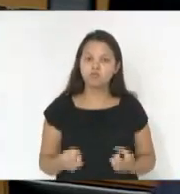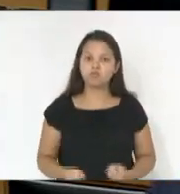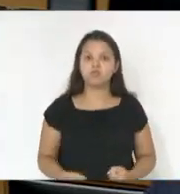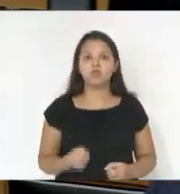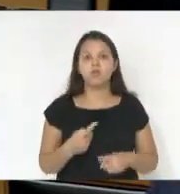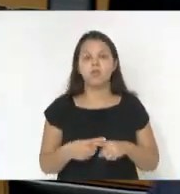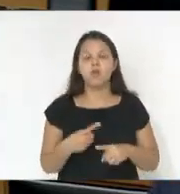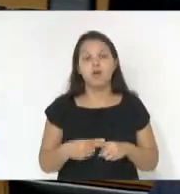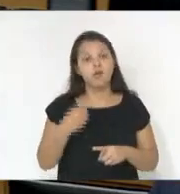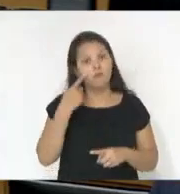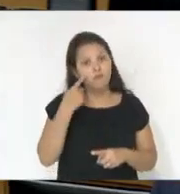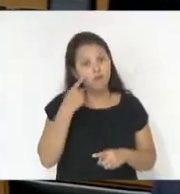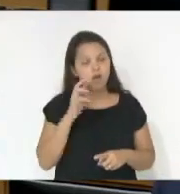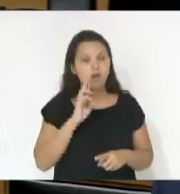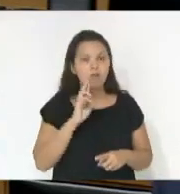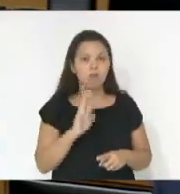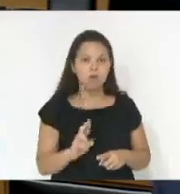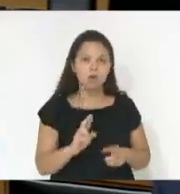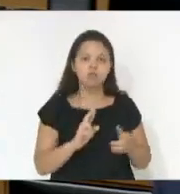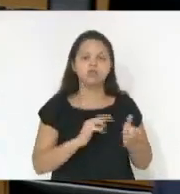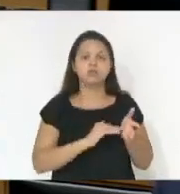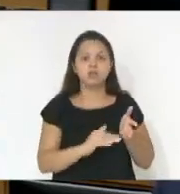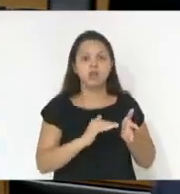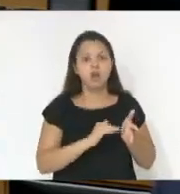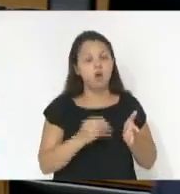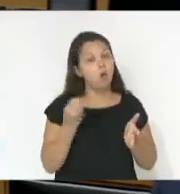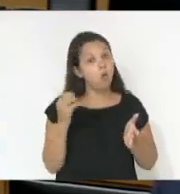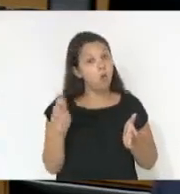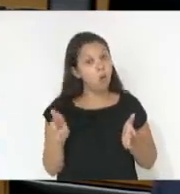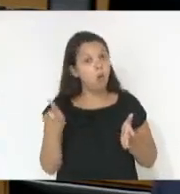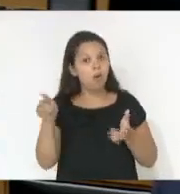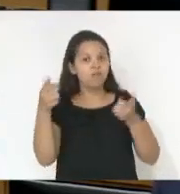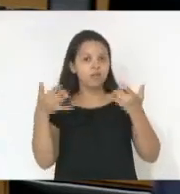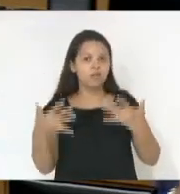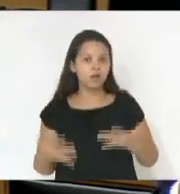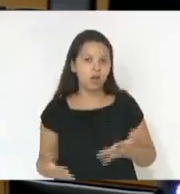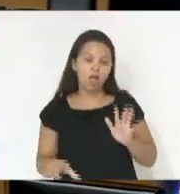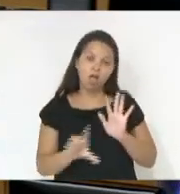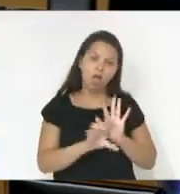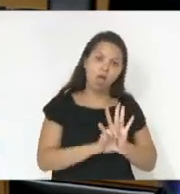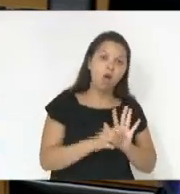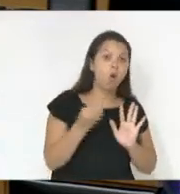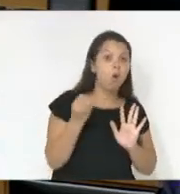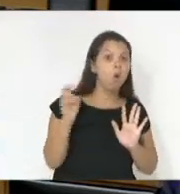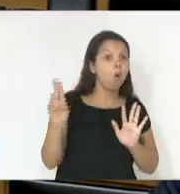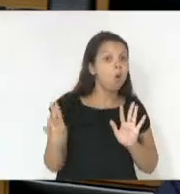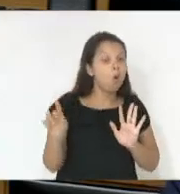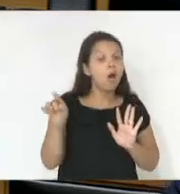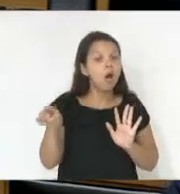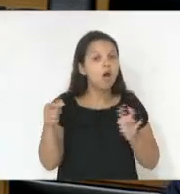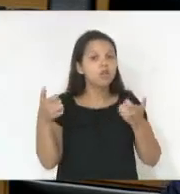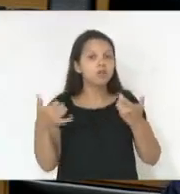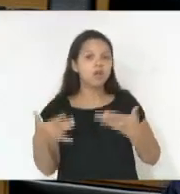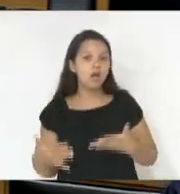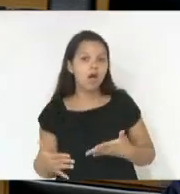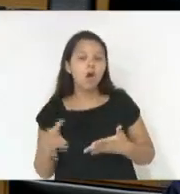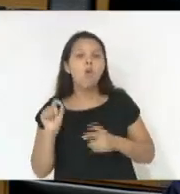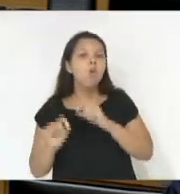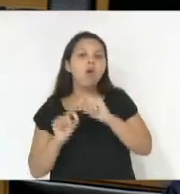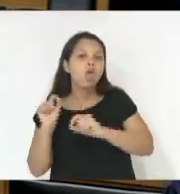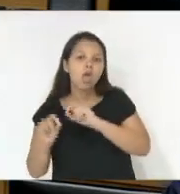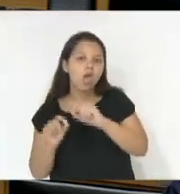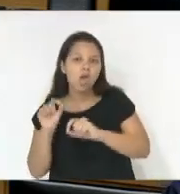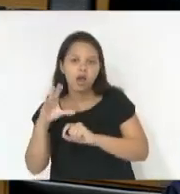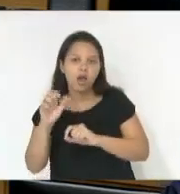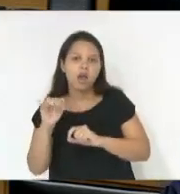do secretário, porque ou ele vai dizer a legislação, ou ele vai ter que dizer que caixa preta é essa.